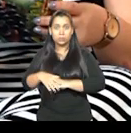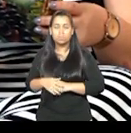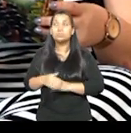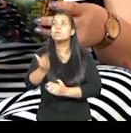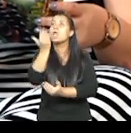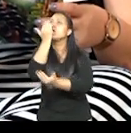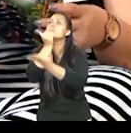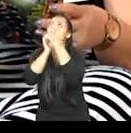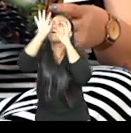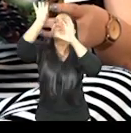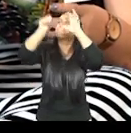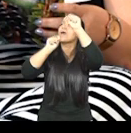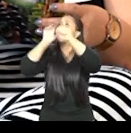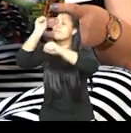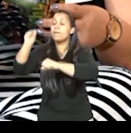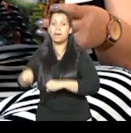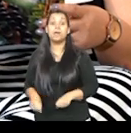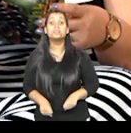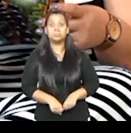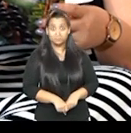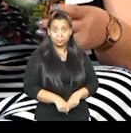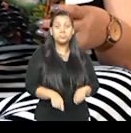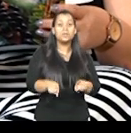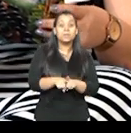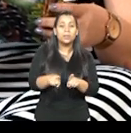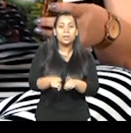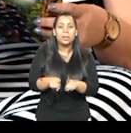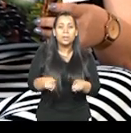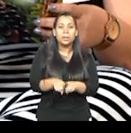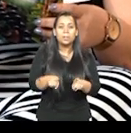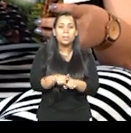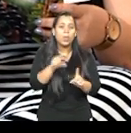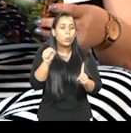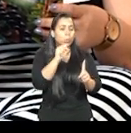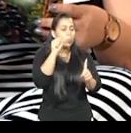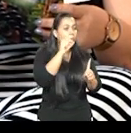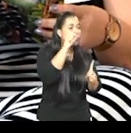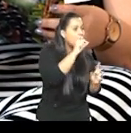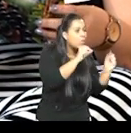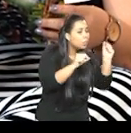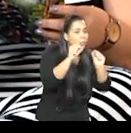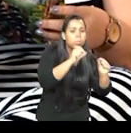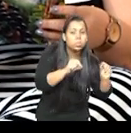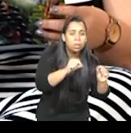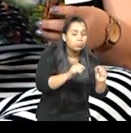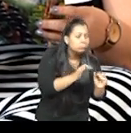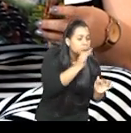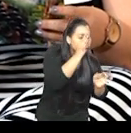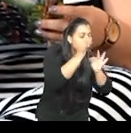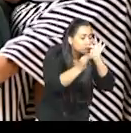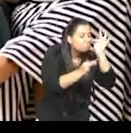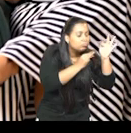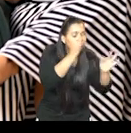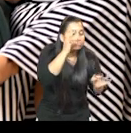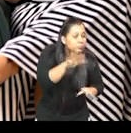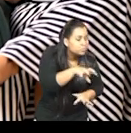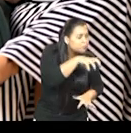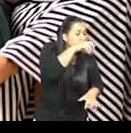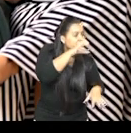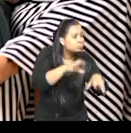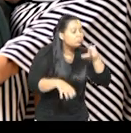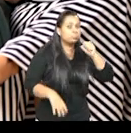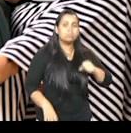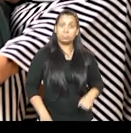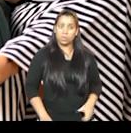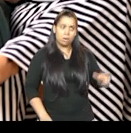As borboletas e abelhas iam de flor em flor, enchendo o espaço com as suas danças. Tão bom